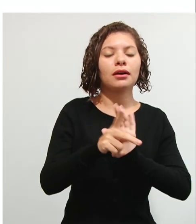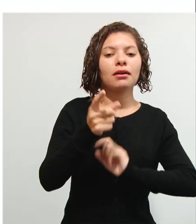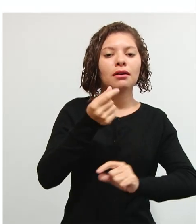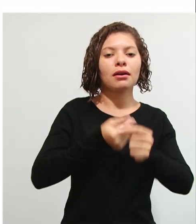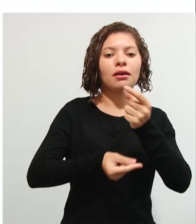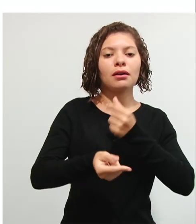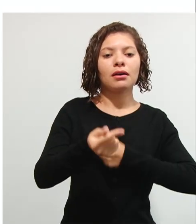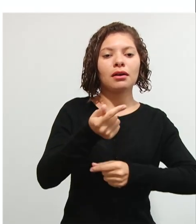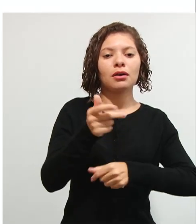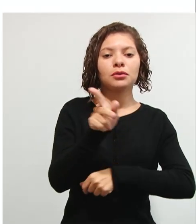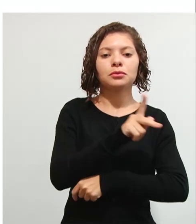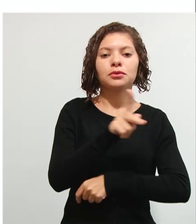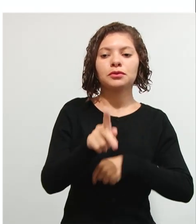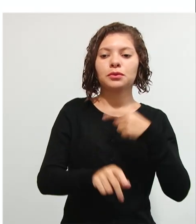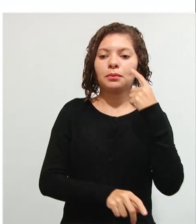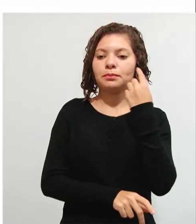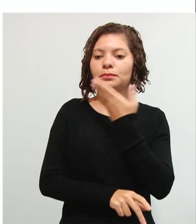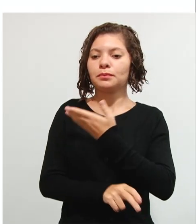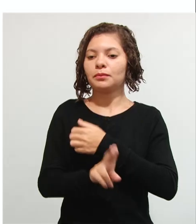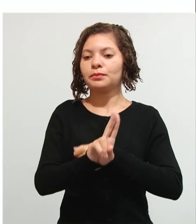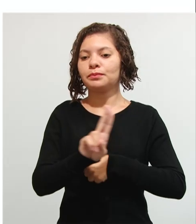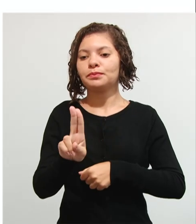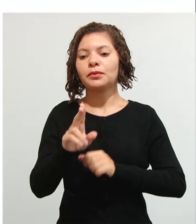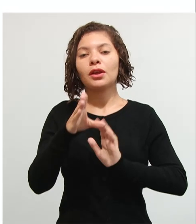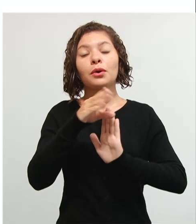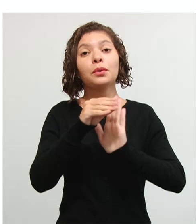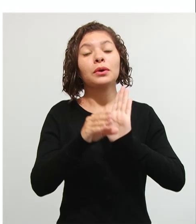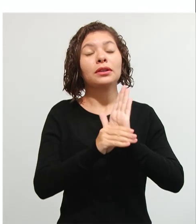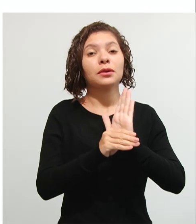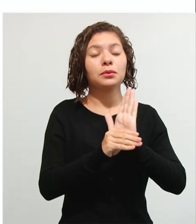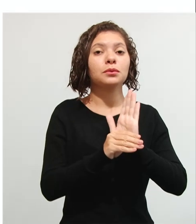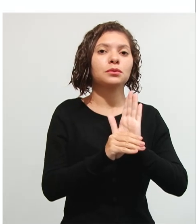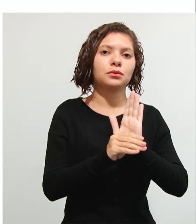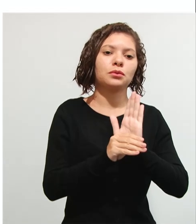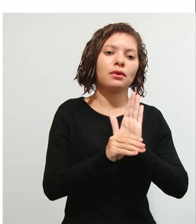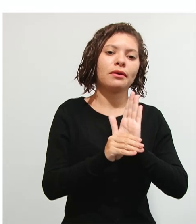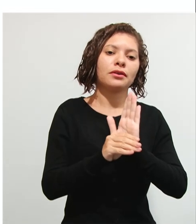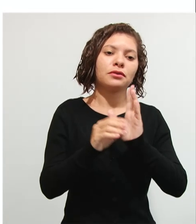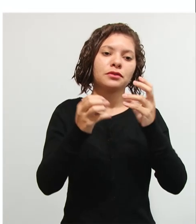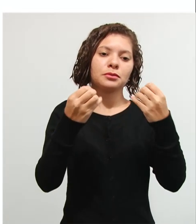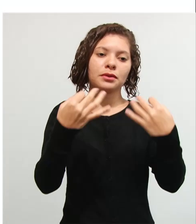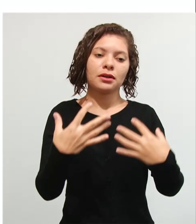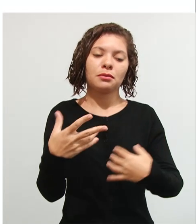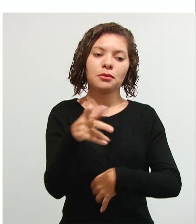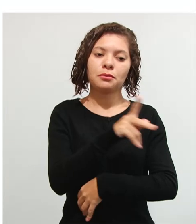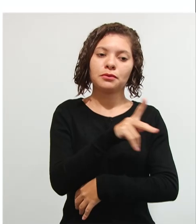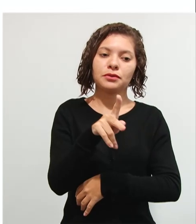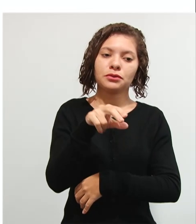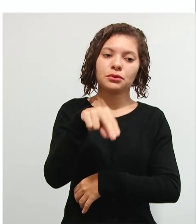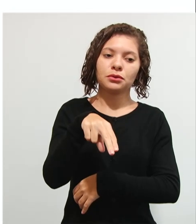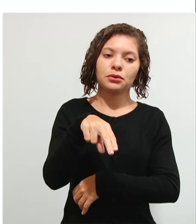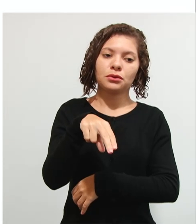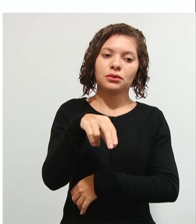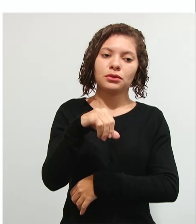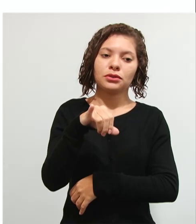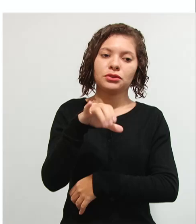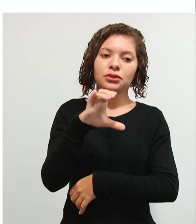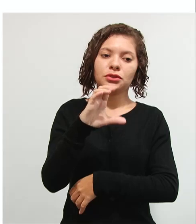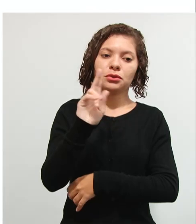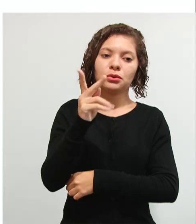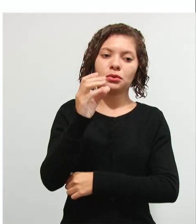Gregory Mankiw, é um conteúdo que foi elencado pelo professor Nicholas Gregory Mankiw. É um professor que está vivo ainda, ele é